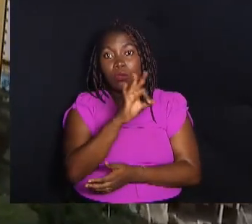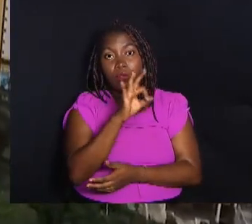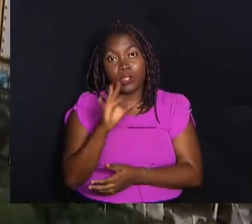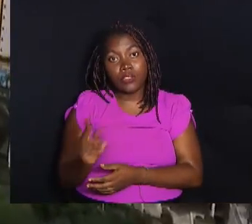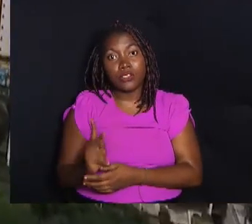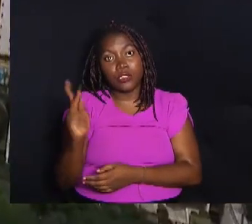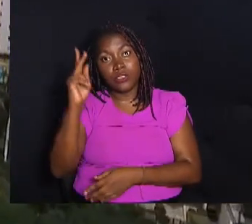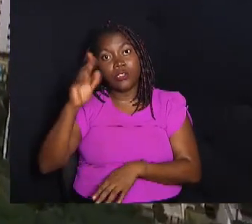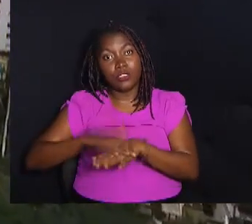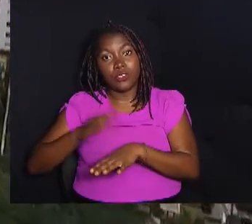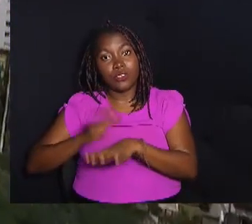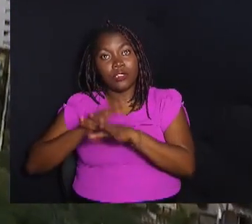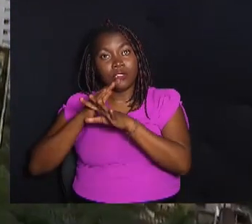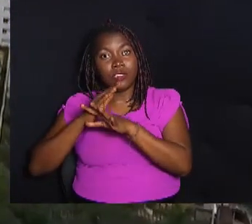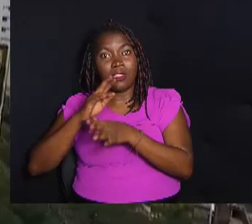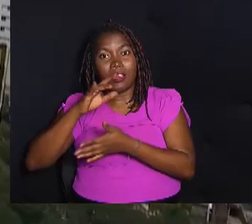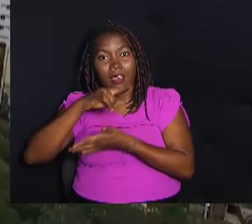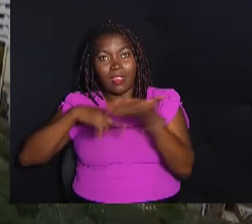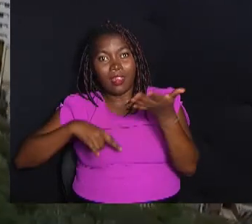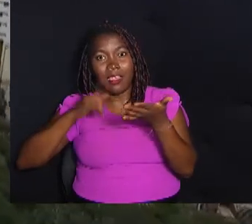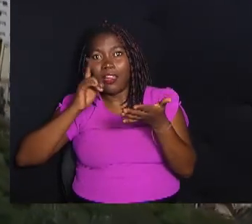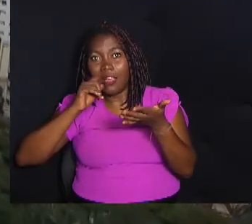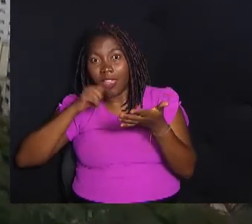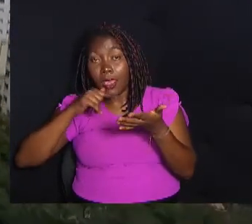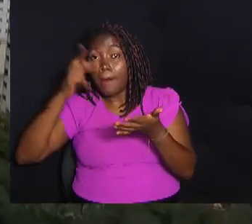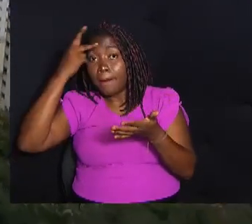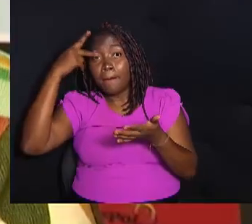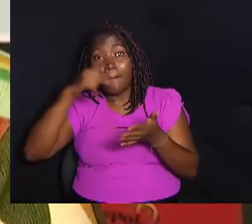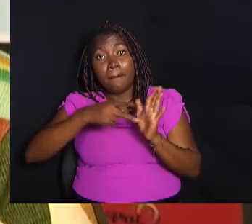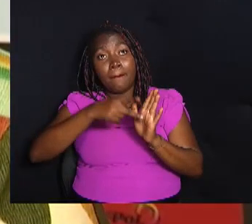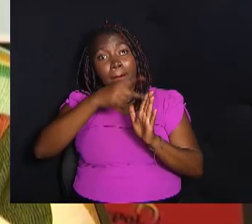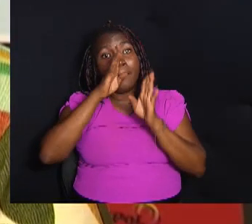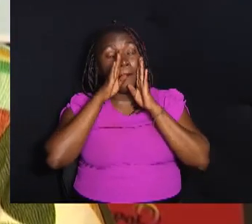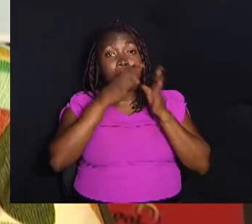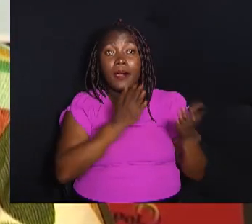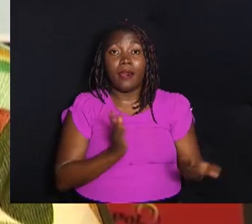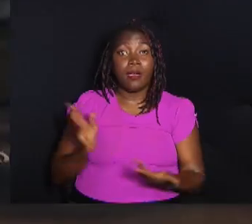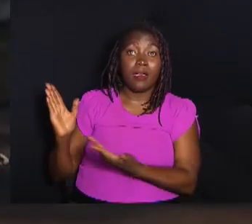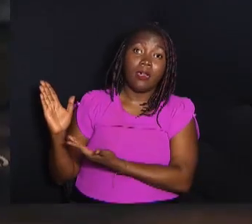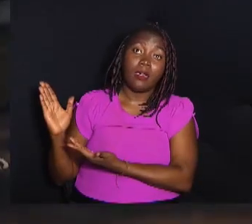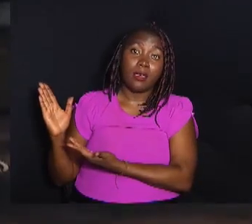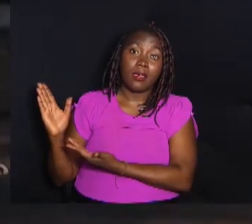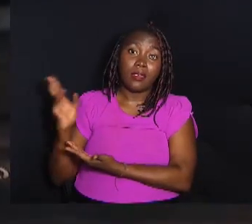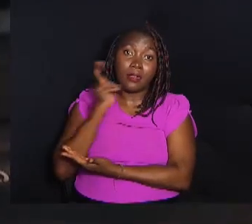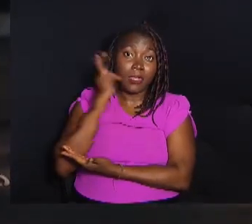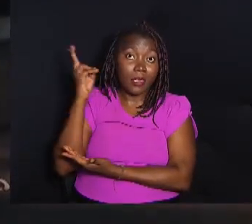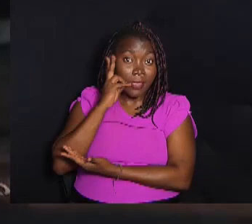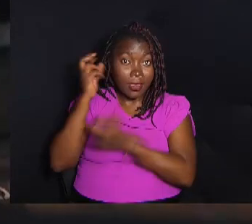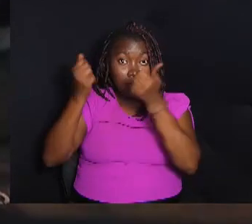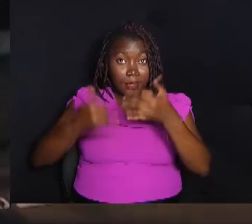valores da receita líquida do município para projetos específicos para a vereadora Mariana conte as emendas